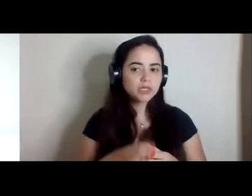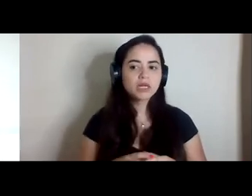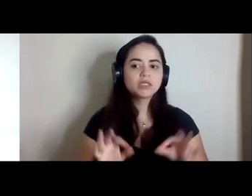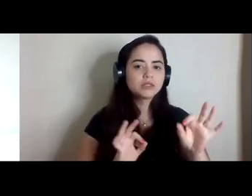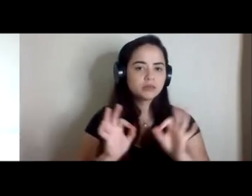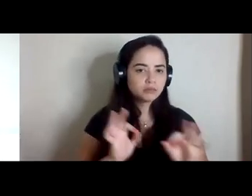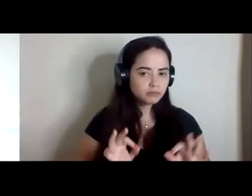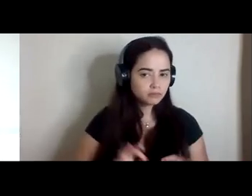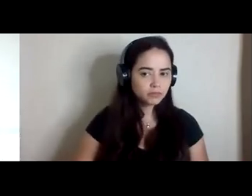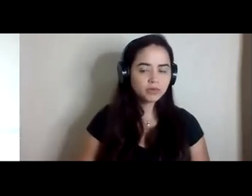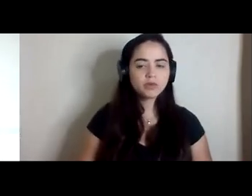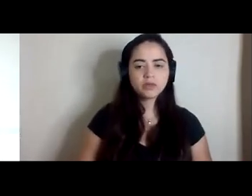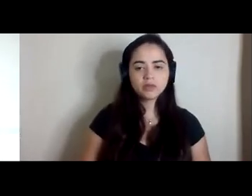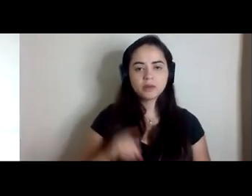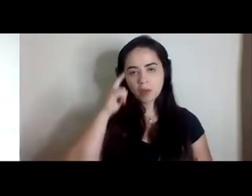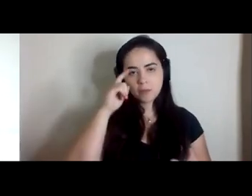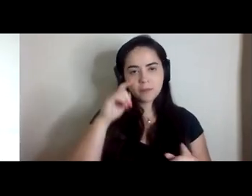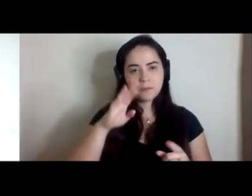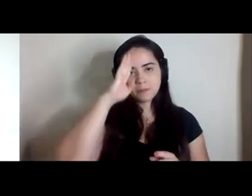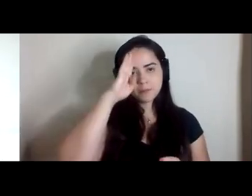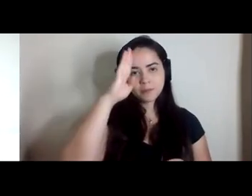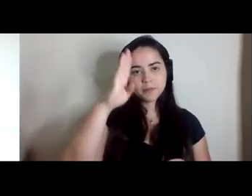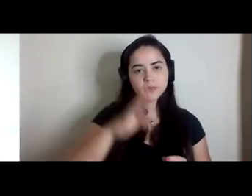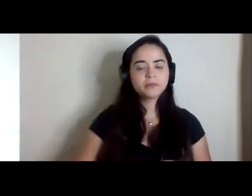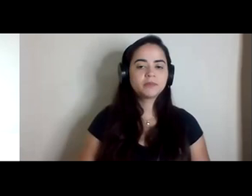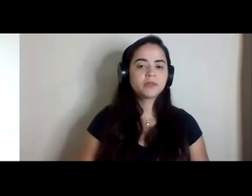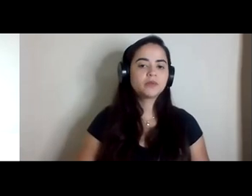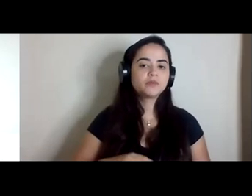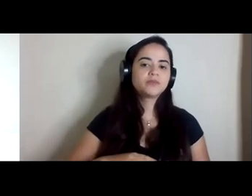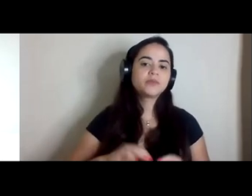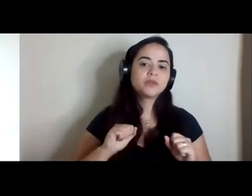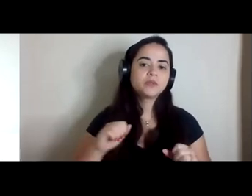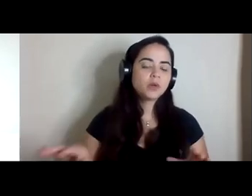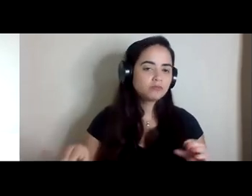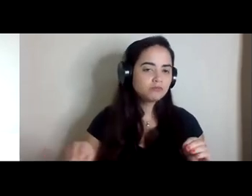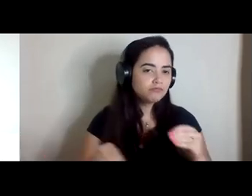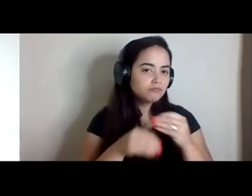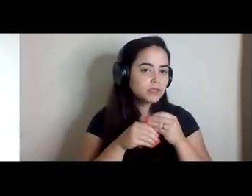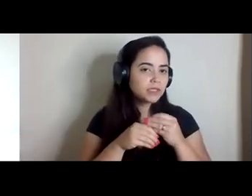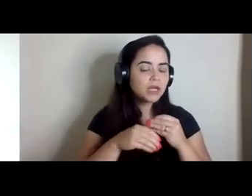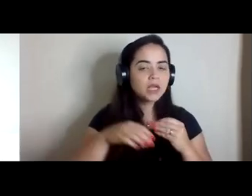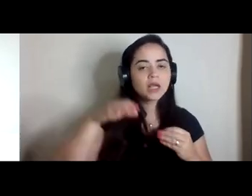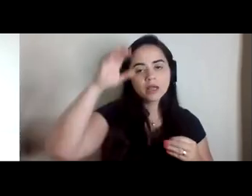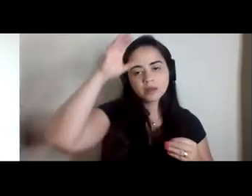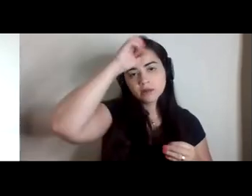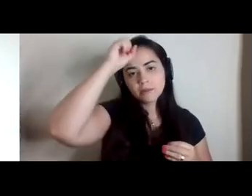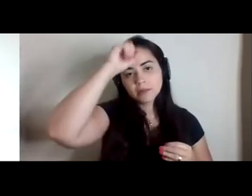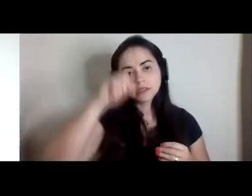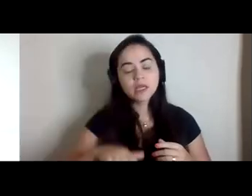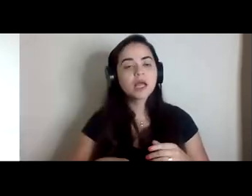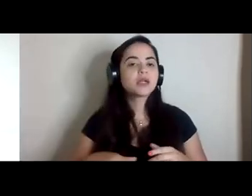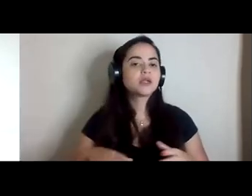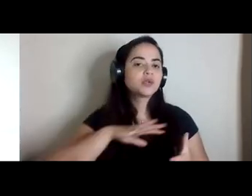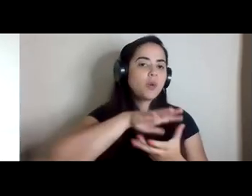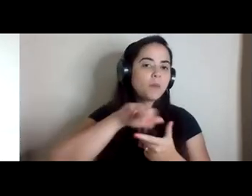objetivo geral, que essas produções, que esses produtos possam integrar os saberes do mundo do trabalho, da sociedade e